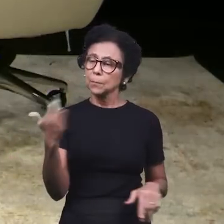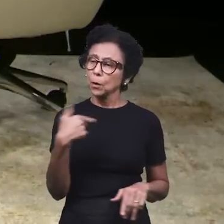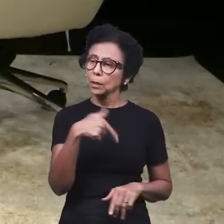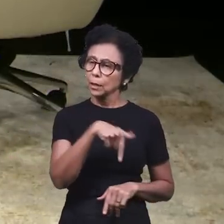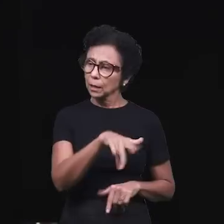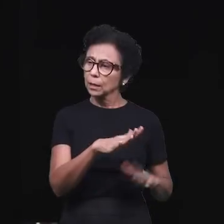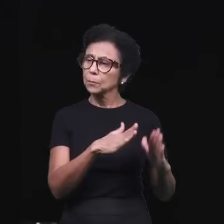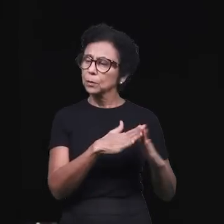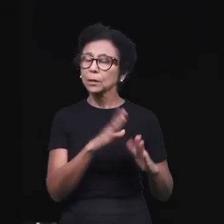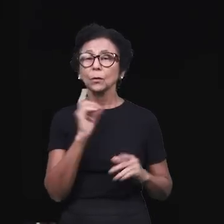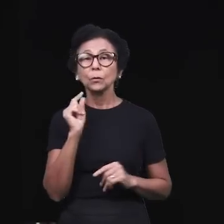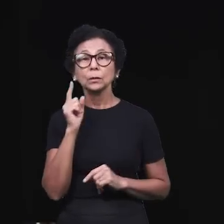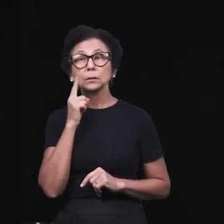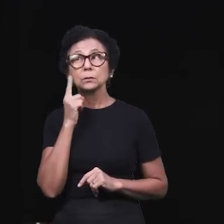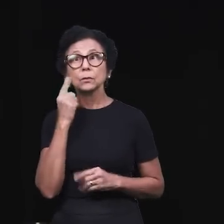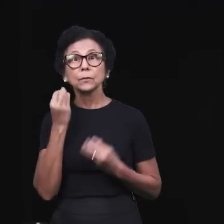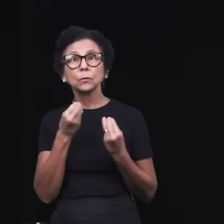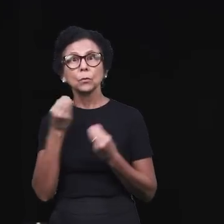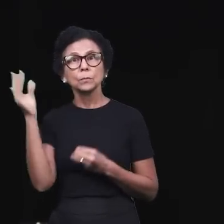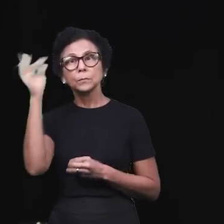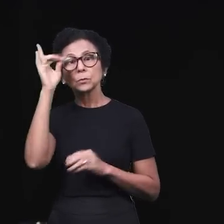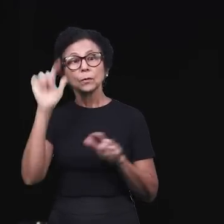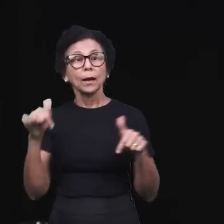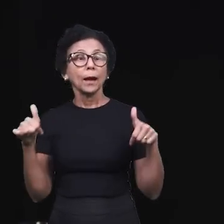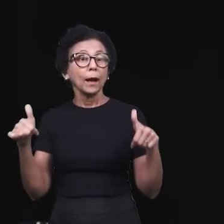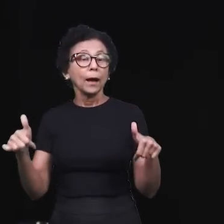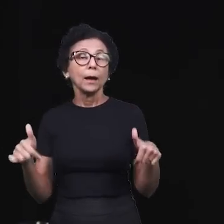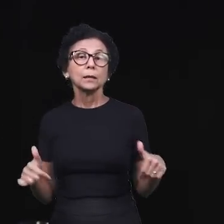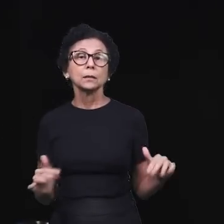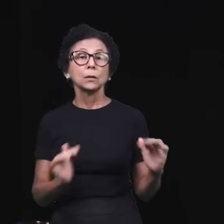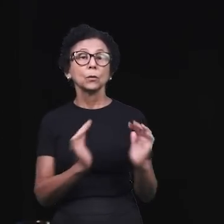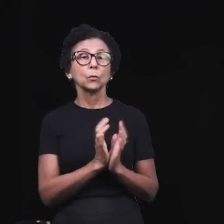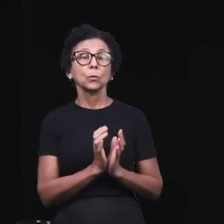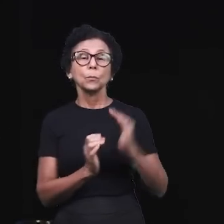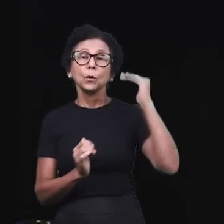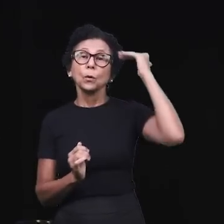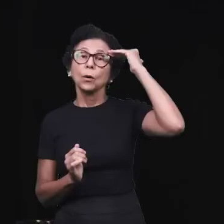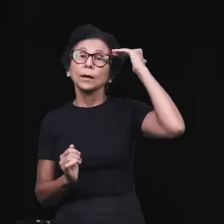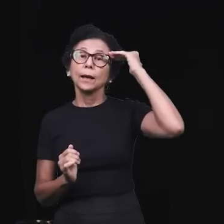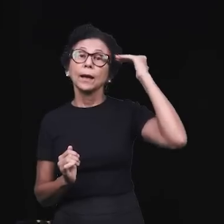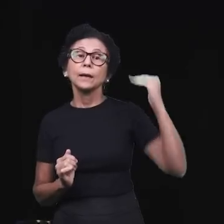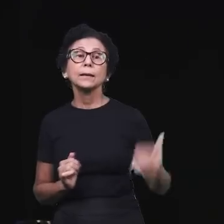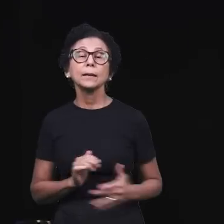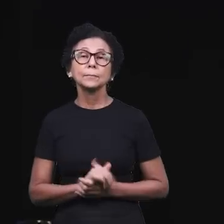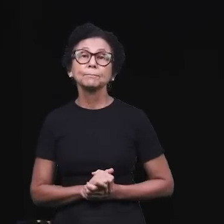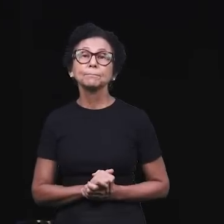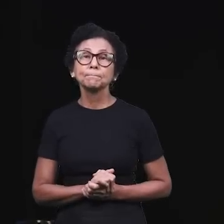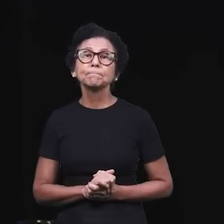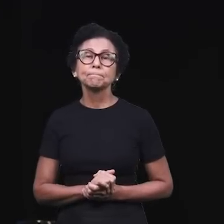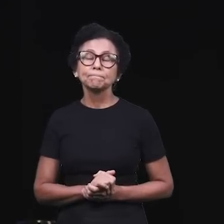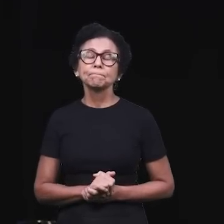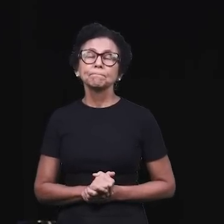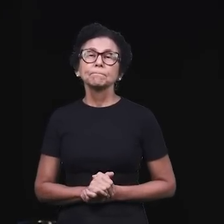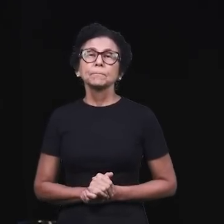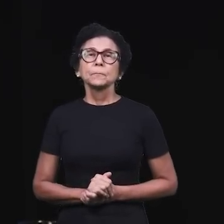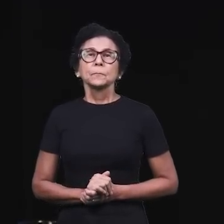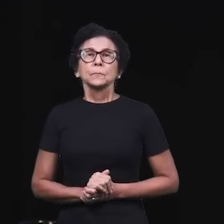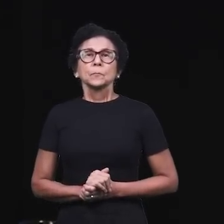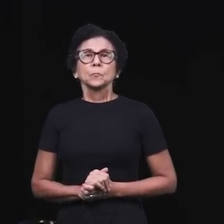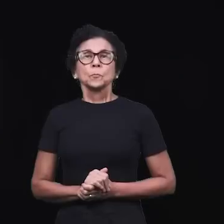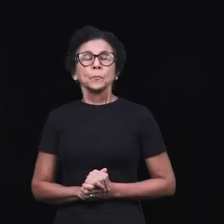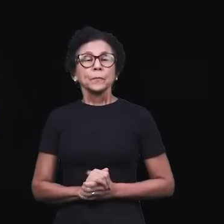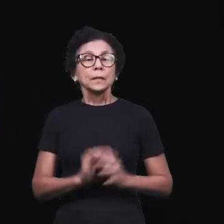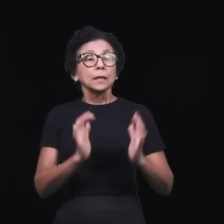coisas. Passou essa casa para um grupo de coreanos. E ele testemunhou para esse grupo de coreanos. E esse grupo de coreanos ficou